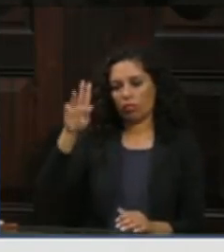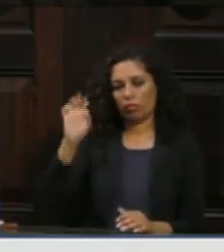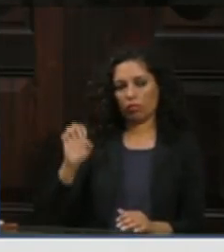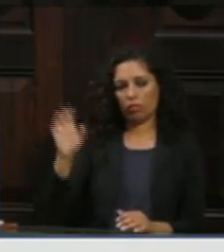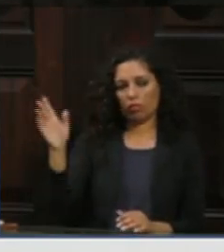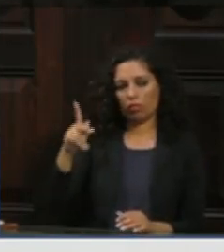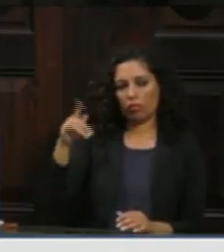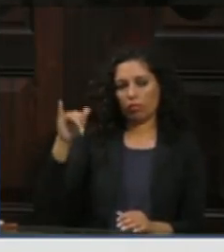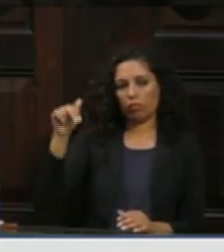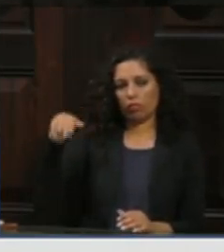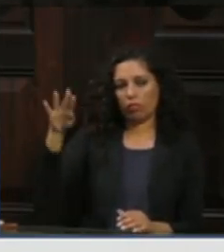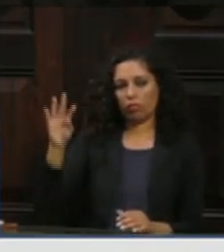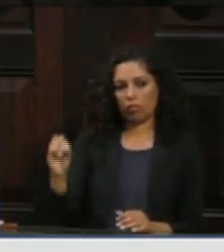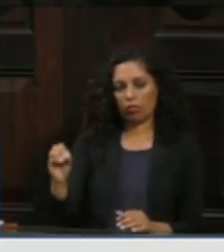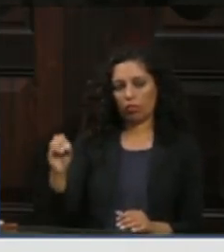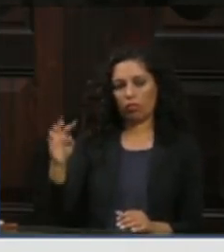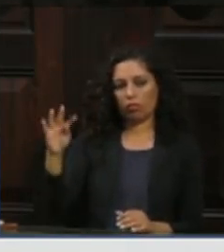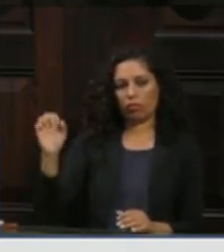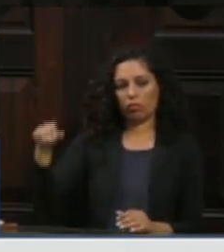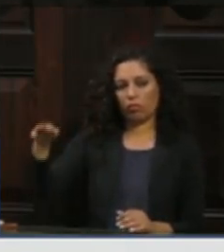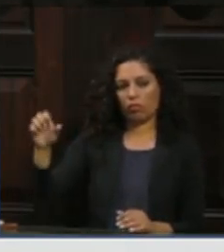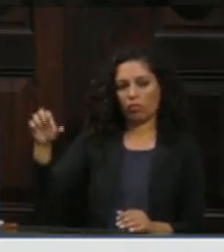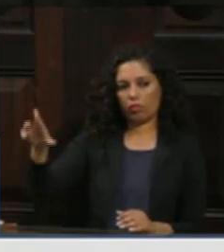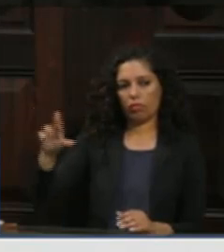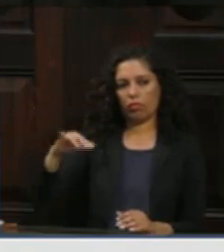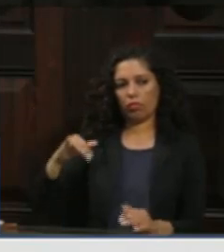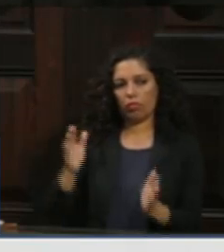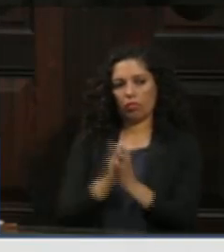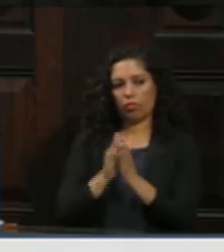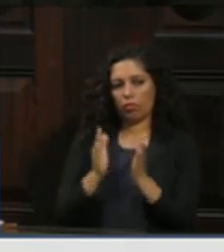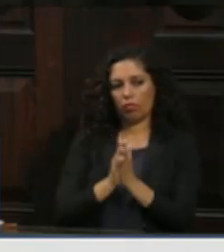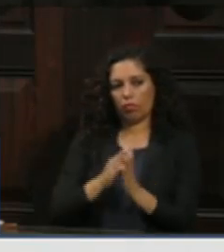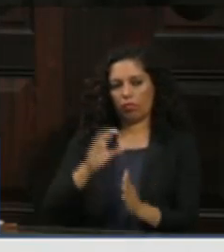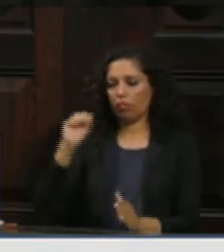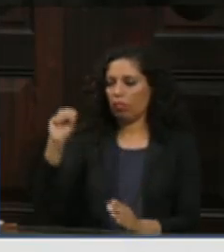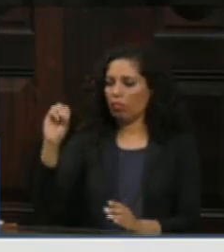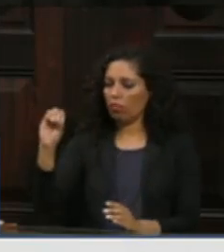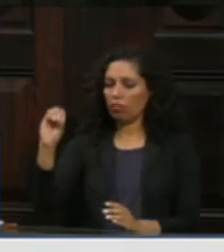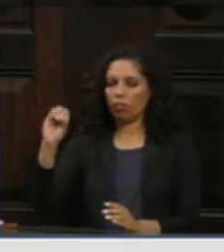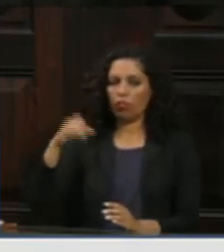Então, concluído, com a palavra o deputado Leomar.